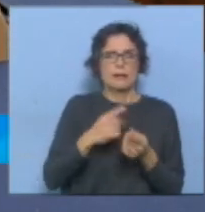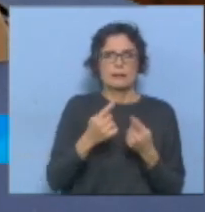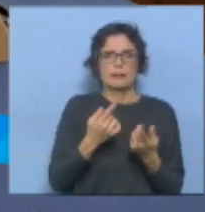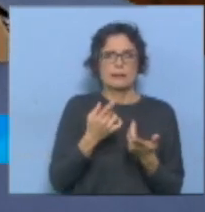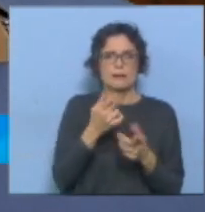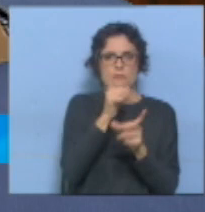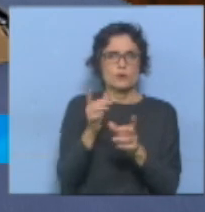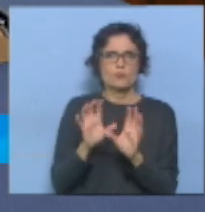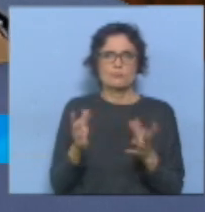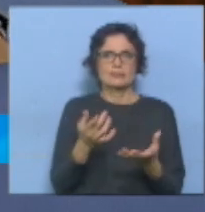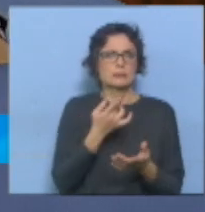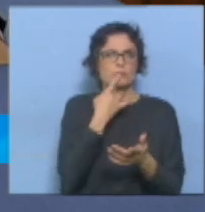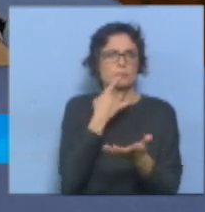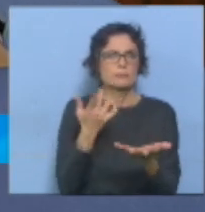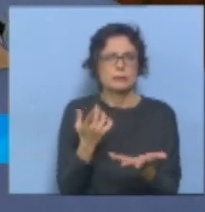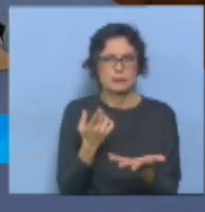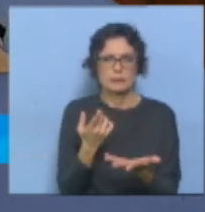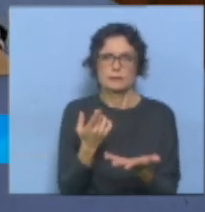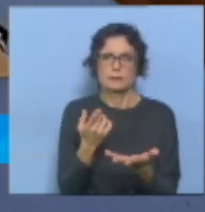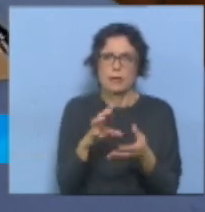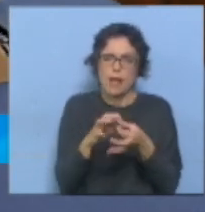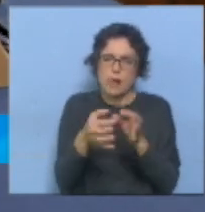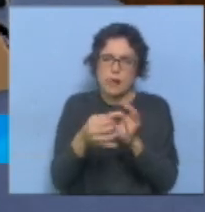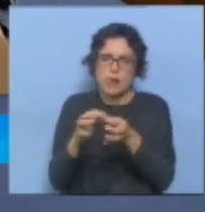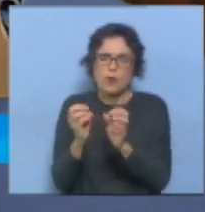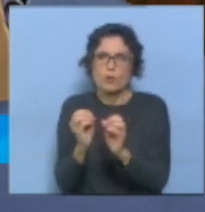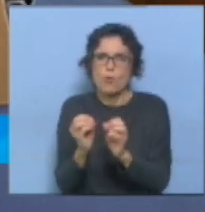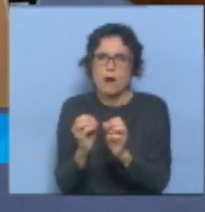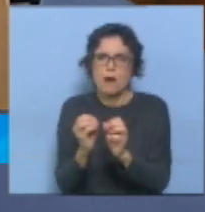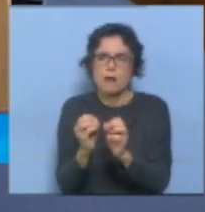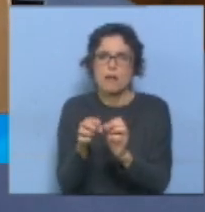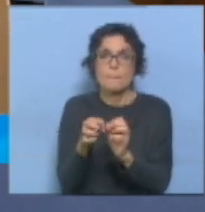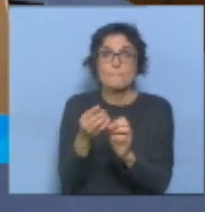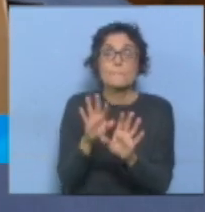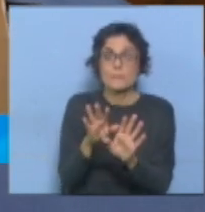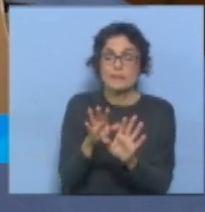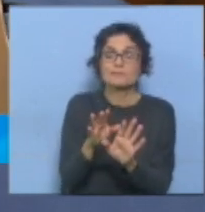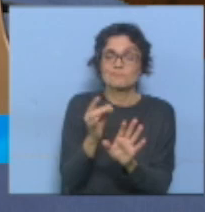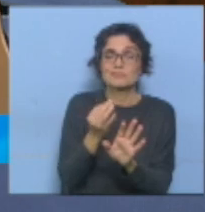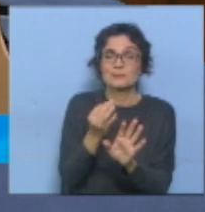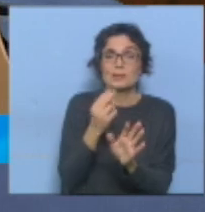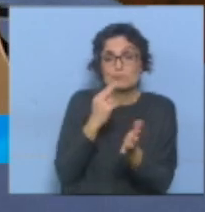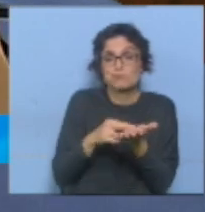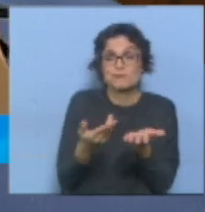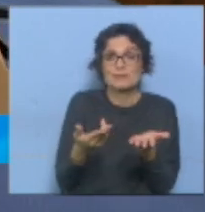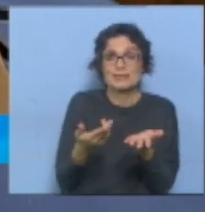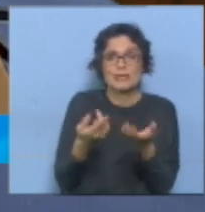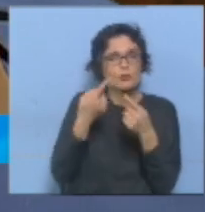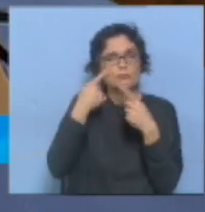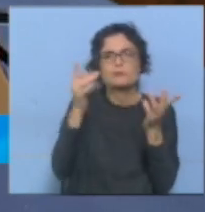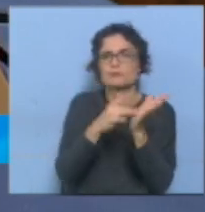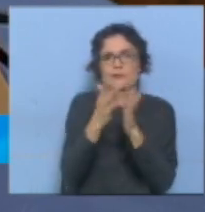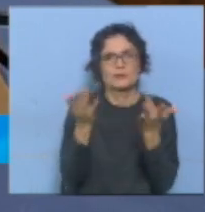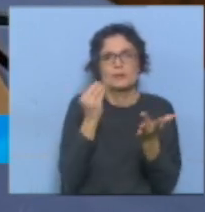lógica, humanamente falando, mas que não temos outro remédio senão anunciar Jesus Cristo. E